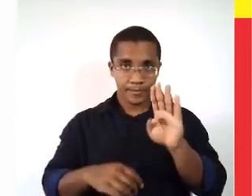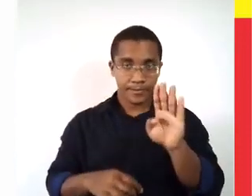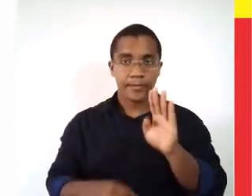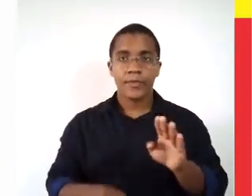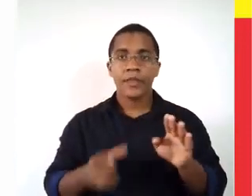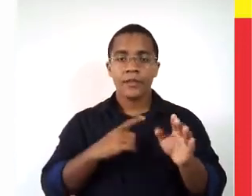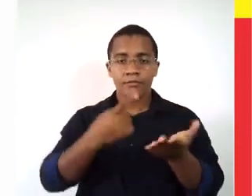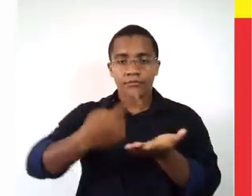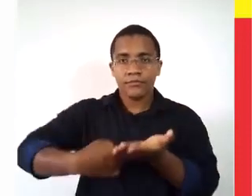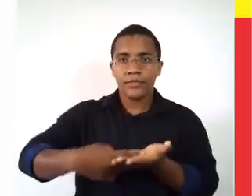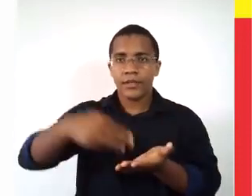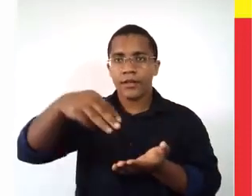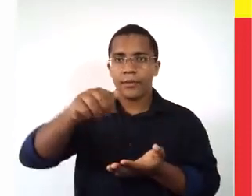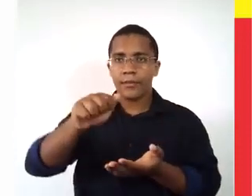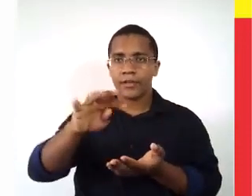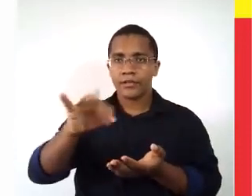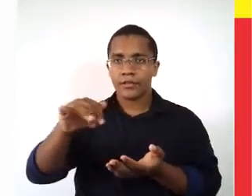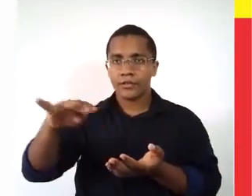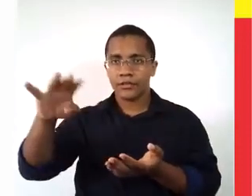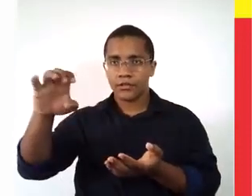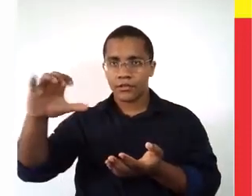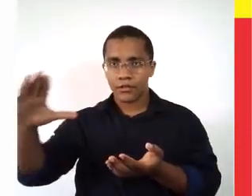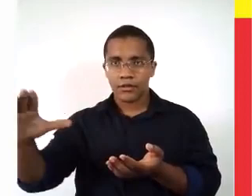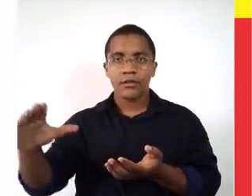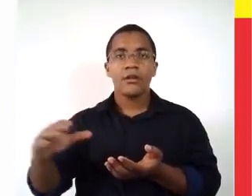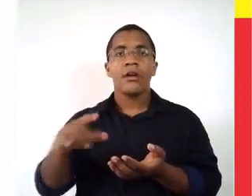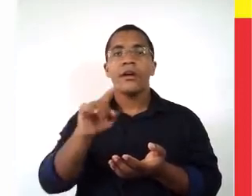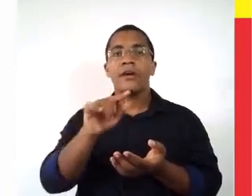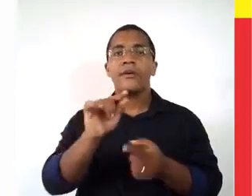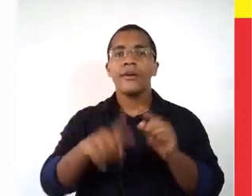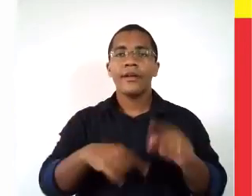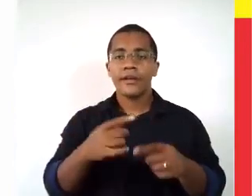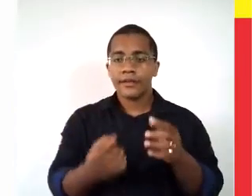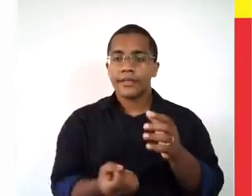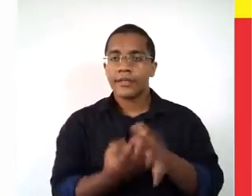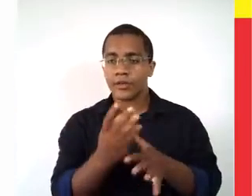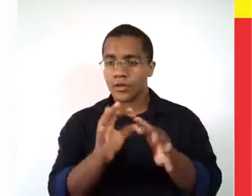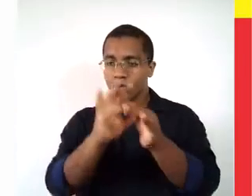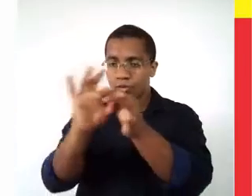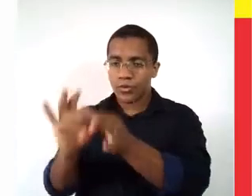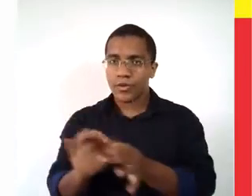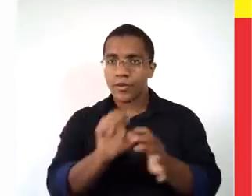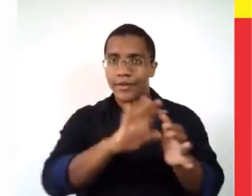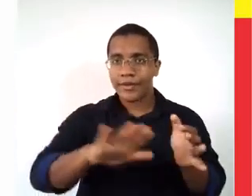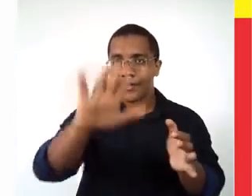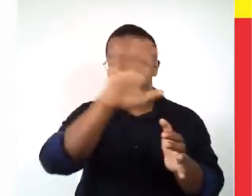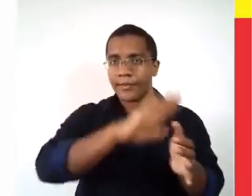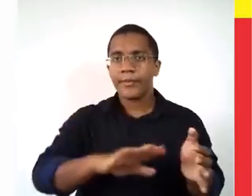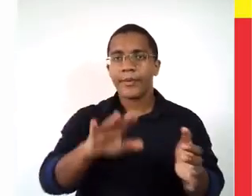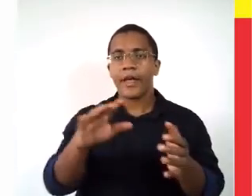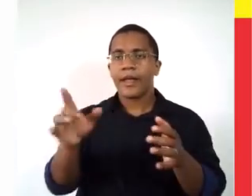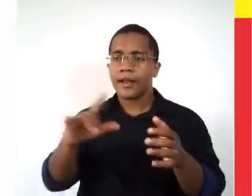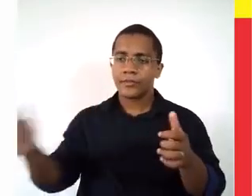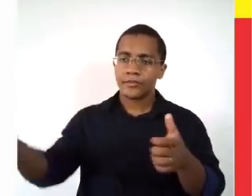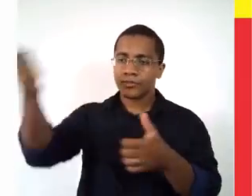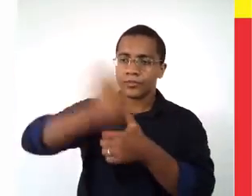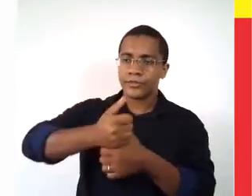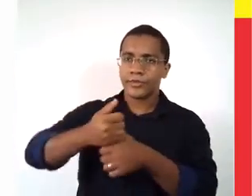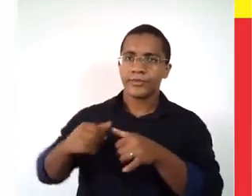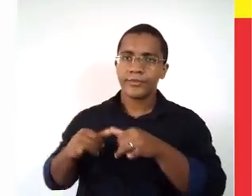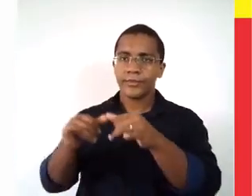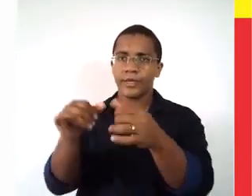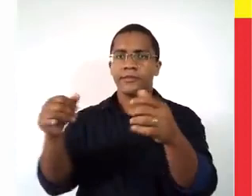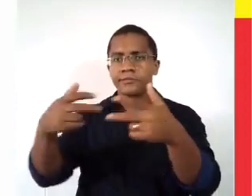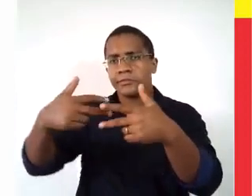foi responsável pela criação da União Europeia em substituição do Mercado Comum Europeu.